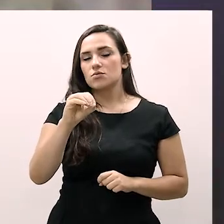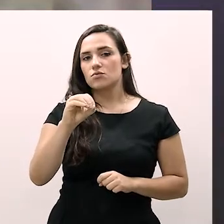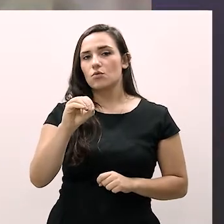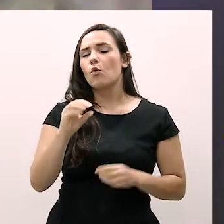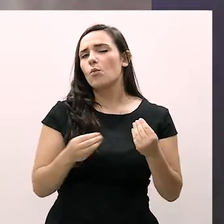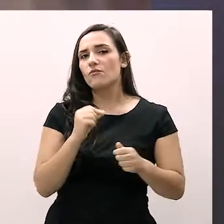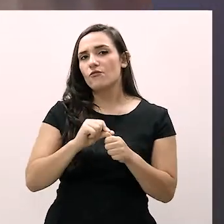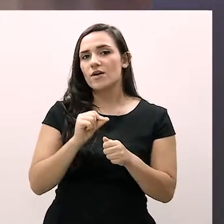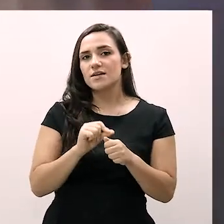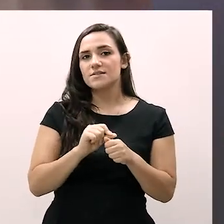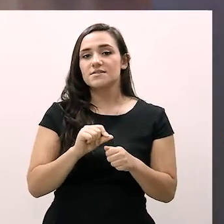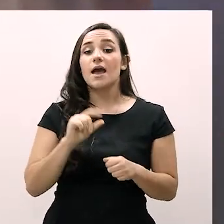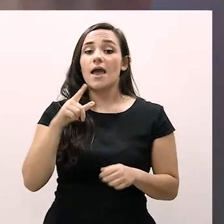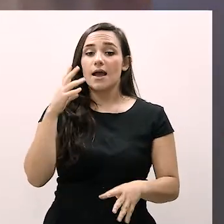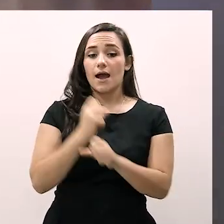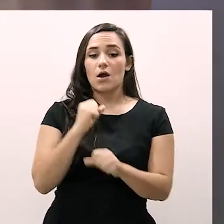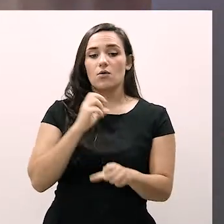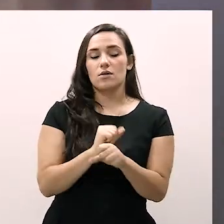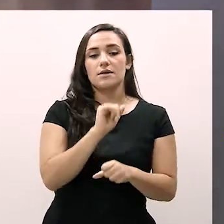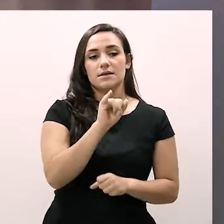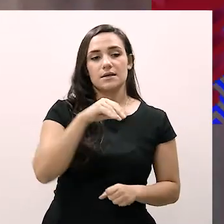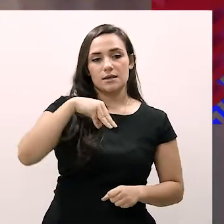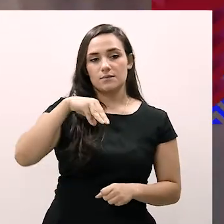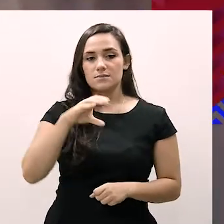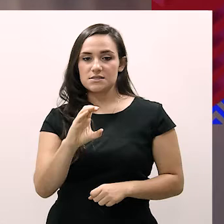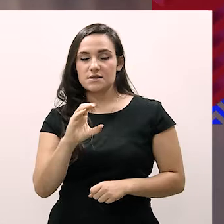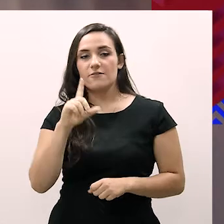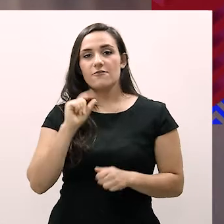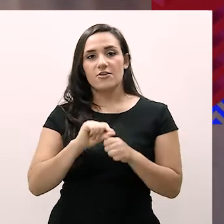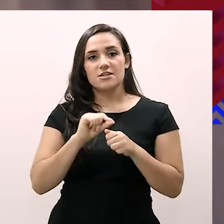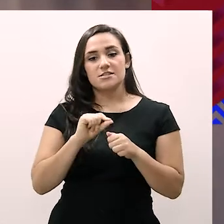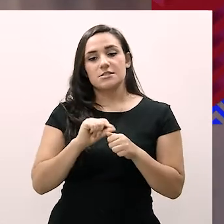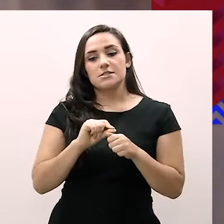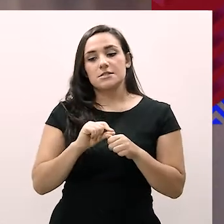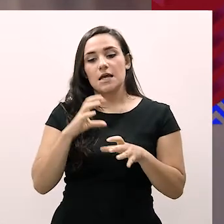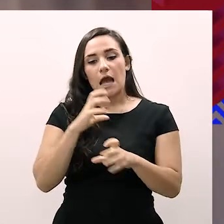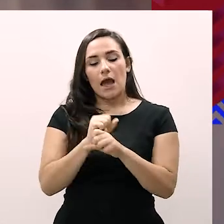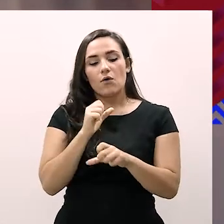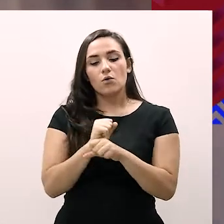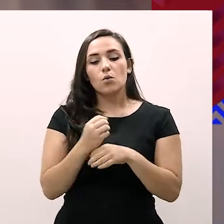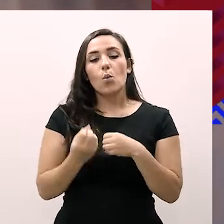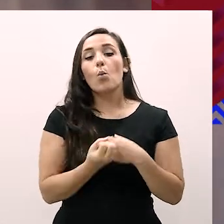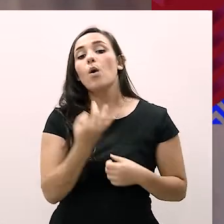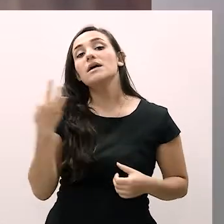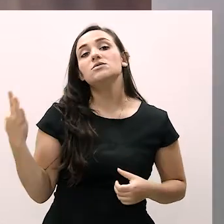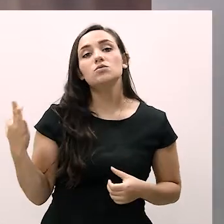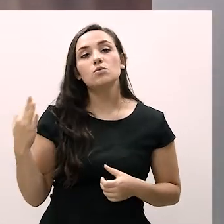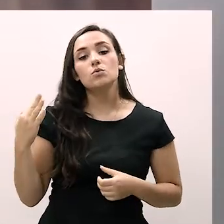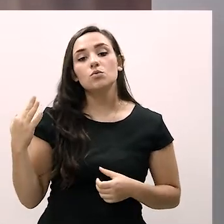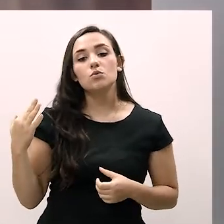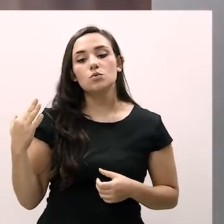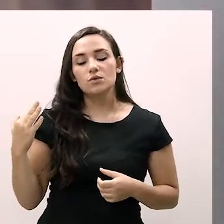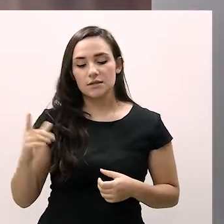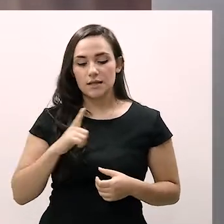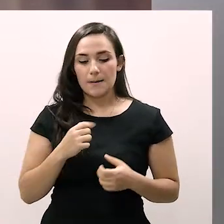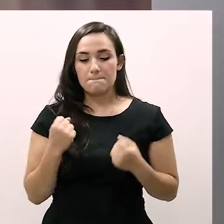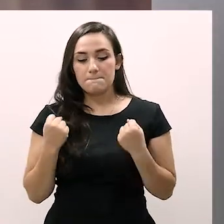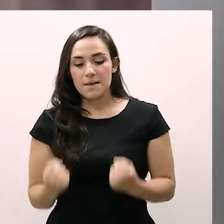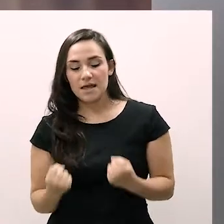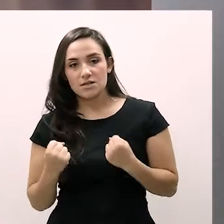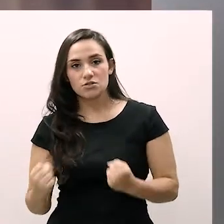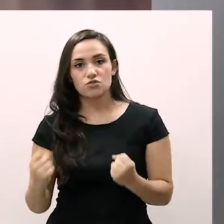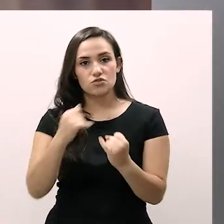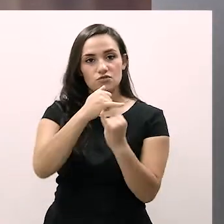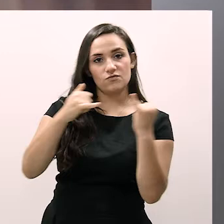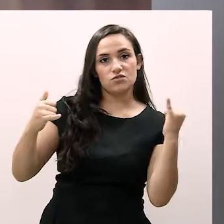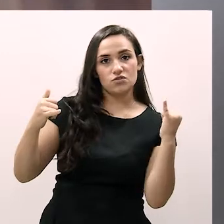corpórea é calculado dividindo-se o peso pela altura ao quadrado. Então, quando a gente